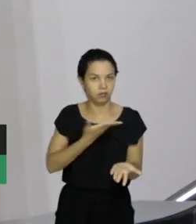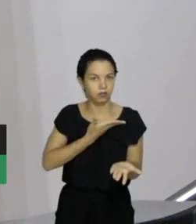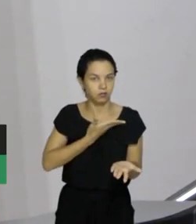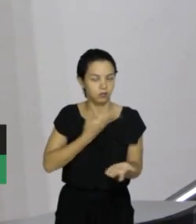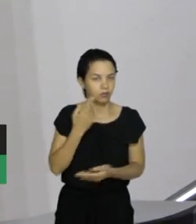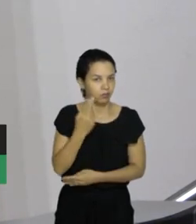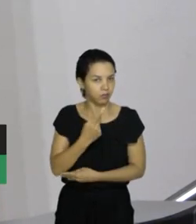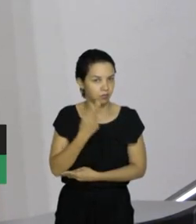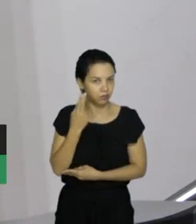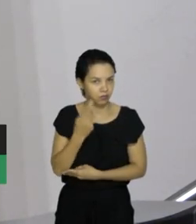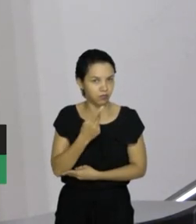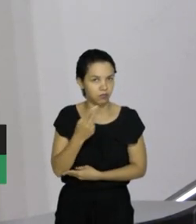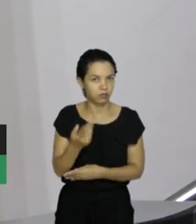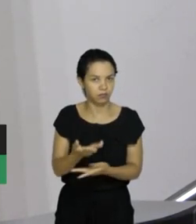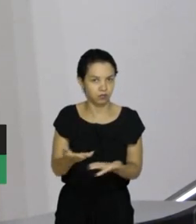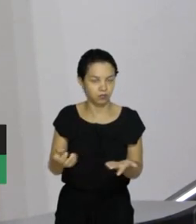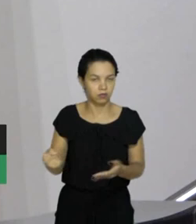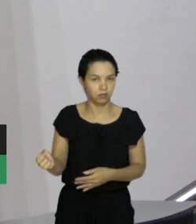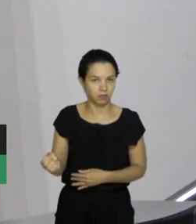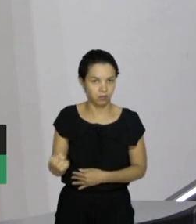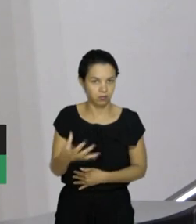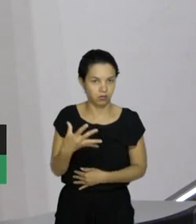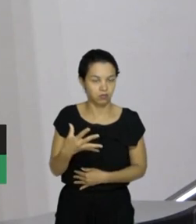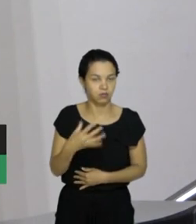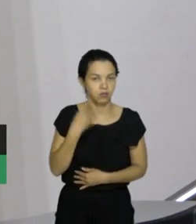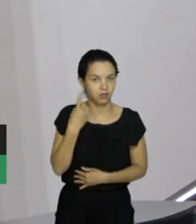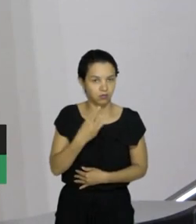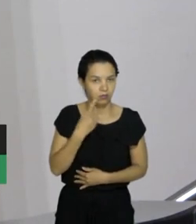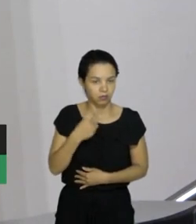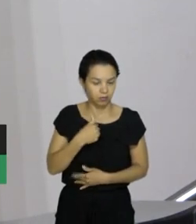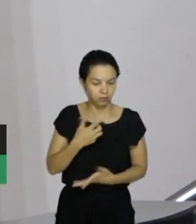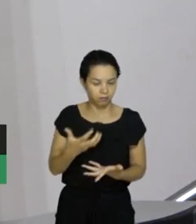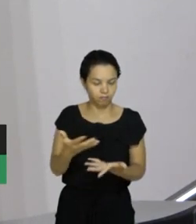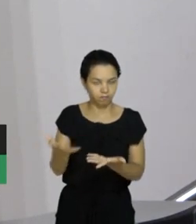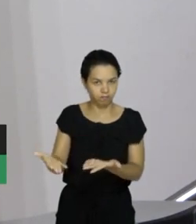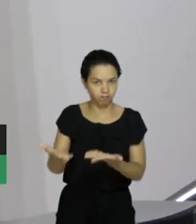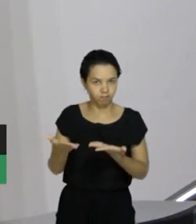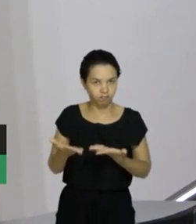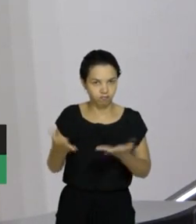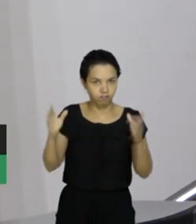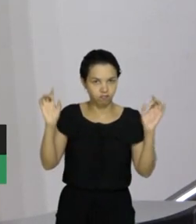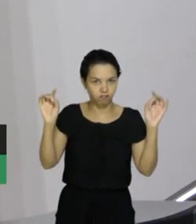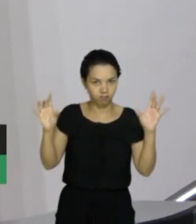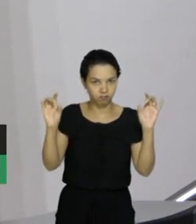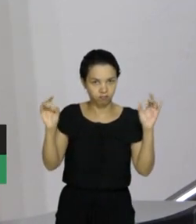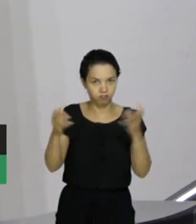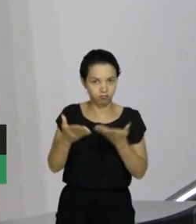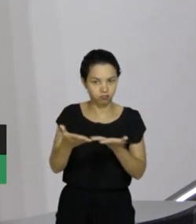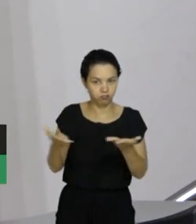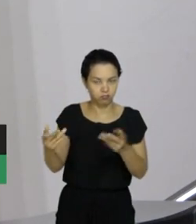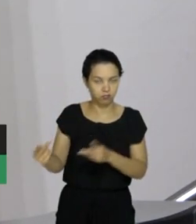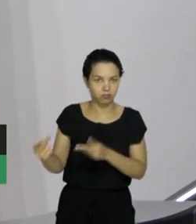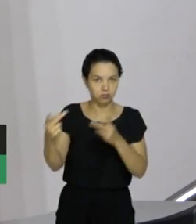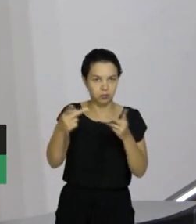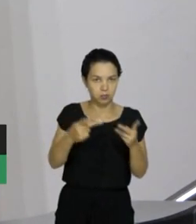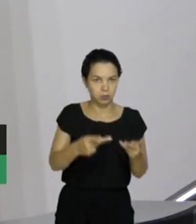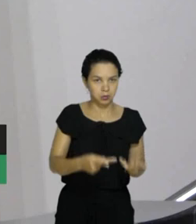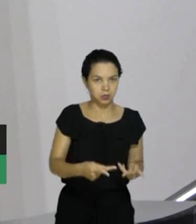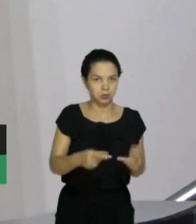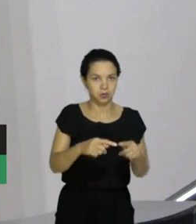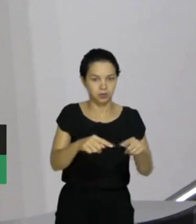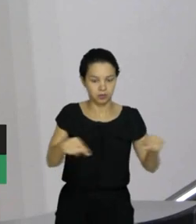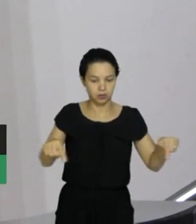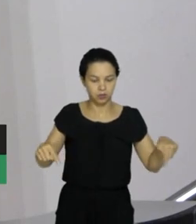aos novos colegas eu quero fazer um convite muito especial para que vocês visitem a nossa sala do